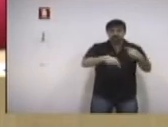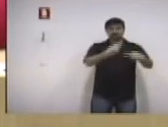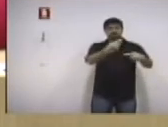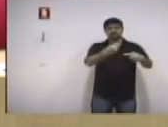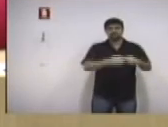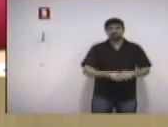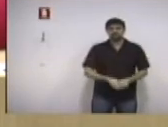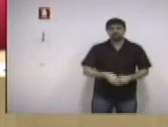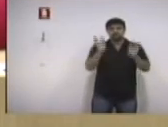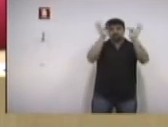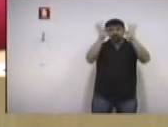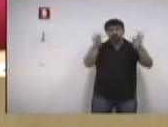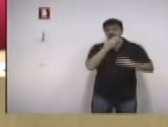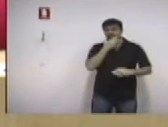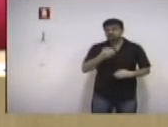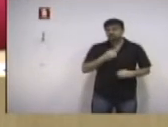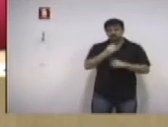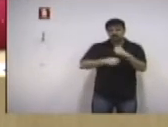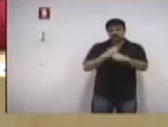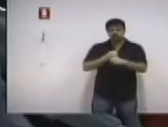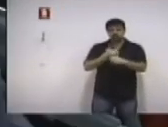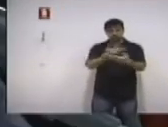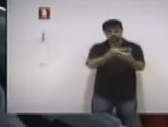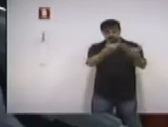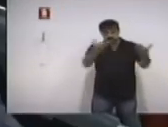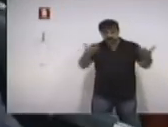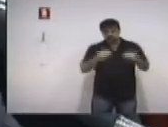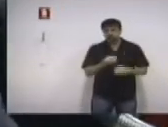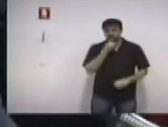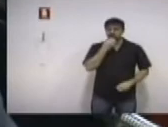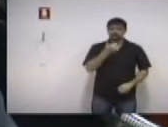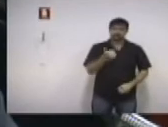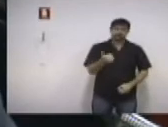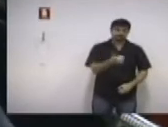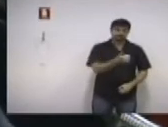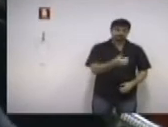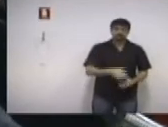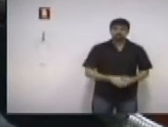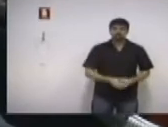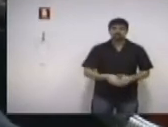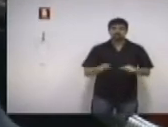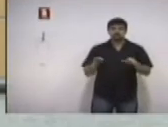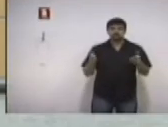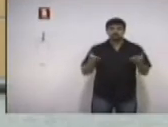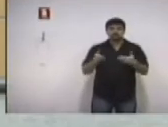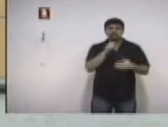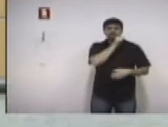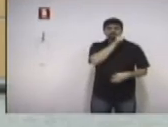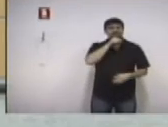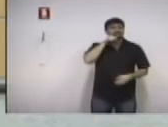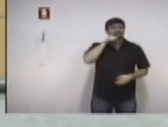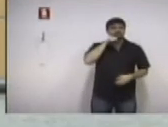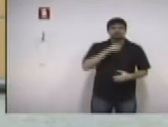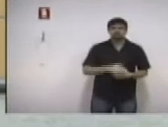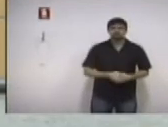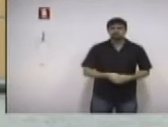noite e feliz Natal feliz Ano Novo a todos o vereador Sandro caprino